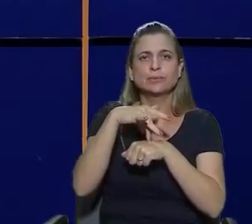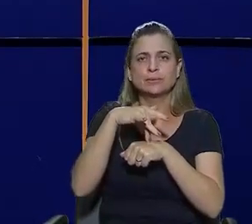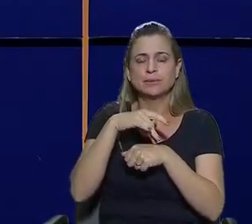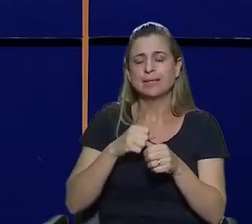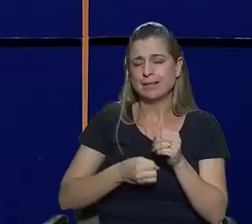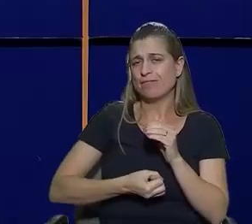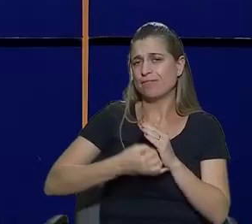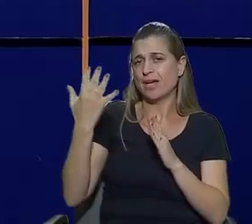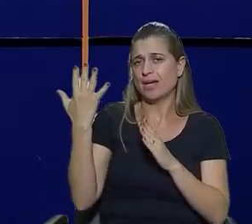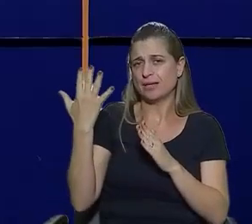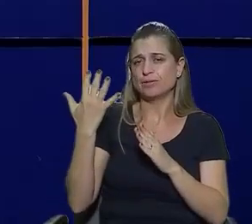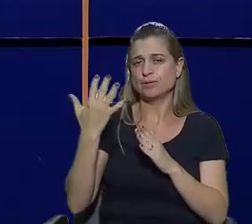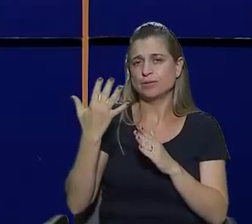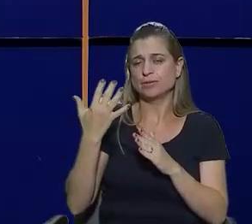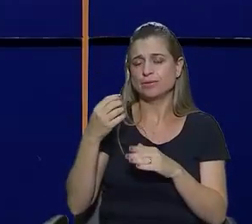tem